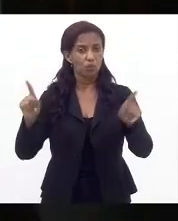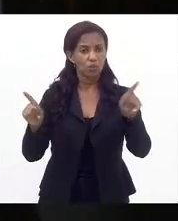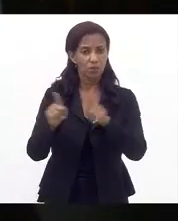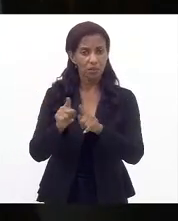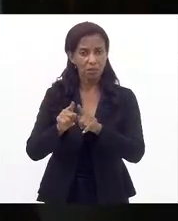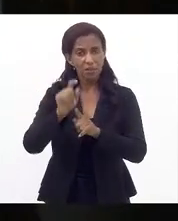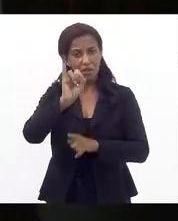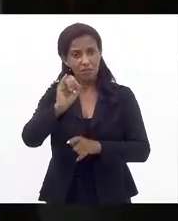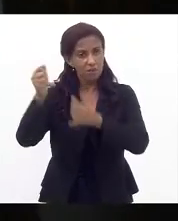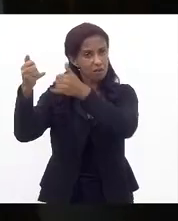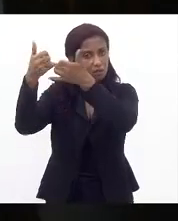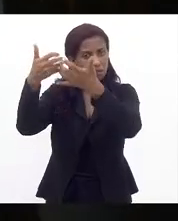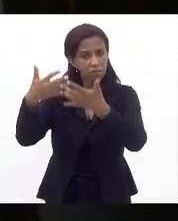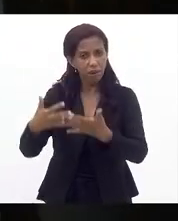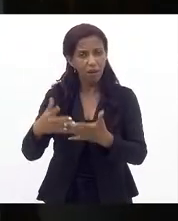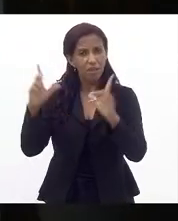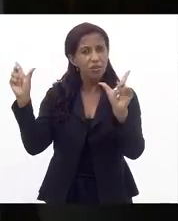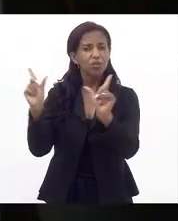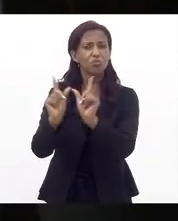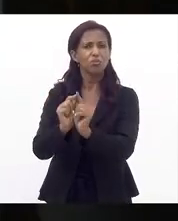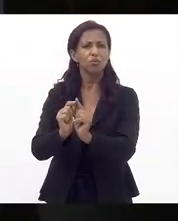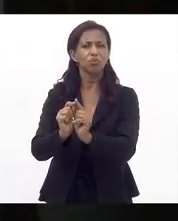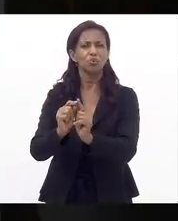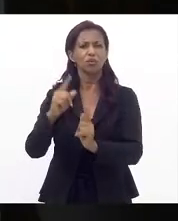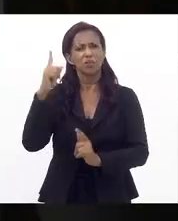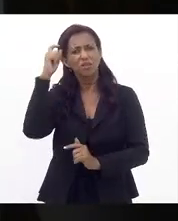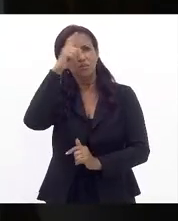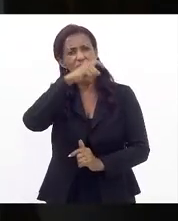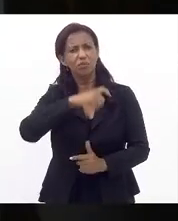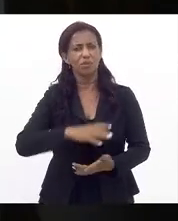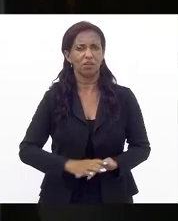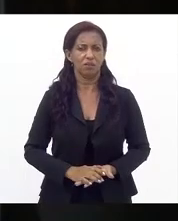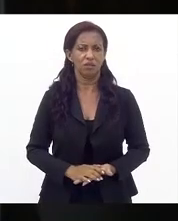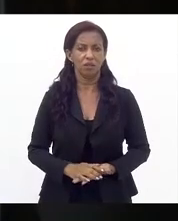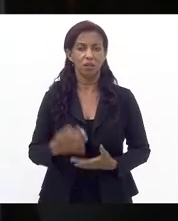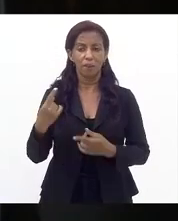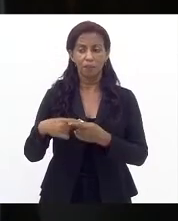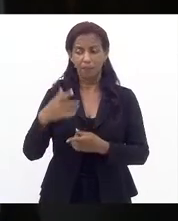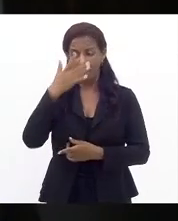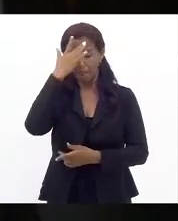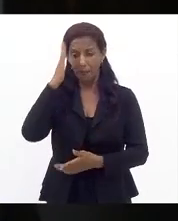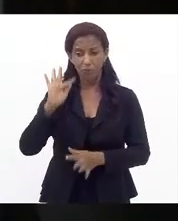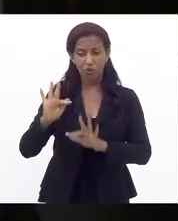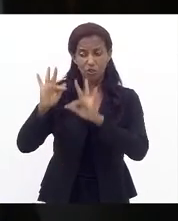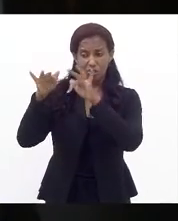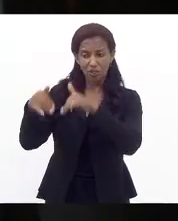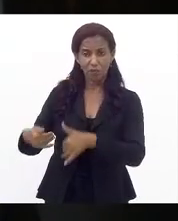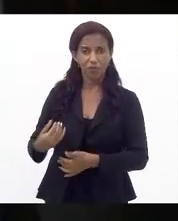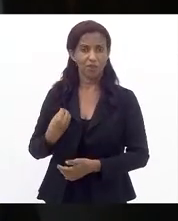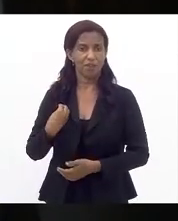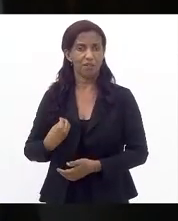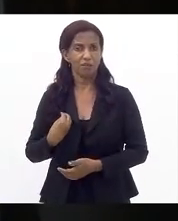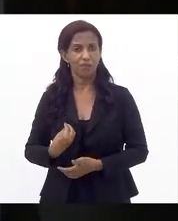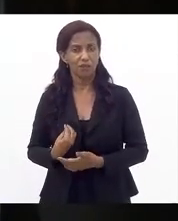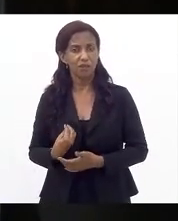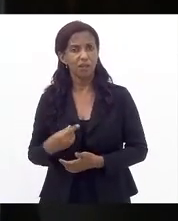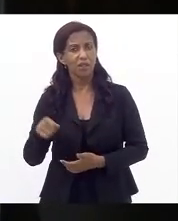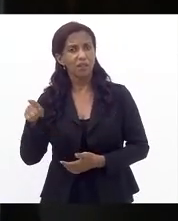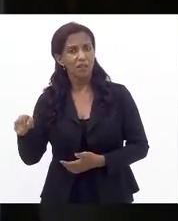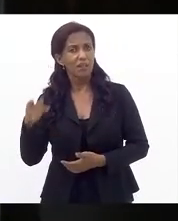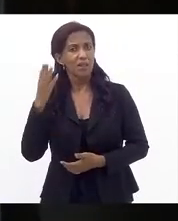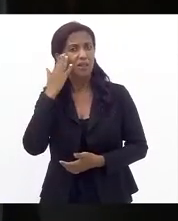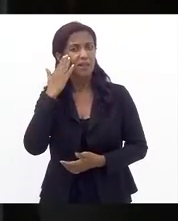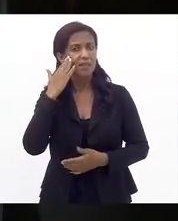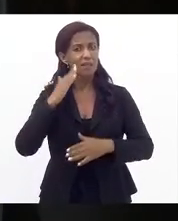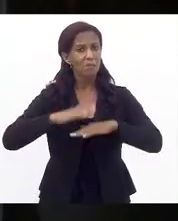você elucidar diminui essa atenção porque quem mais chegando no final da vida ele quer